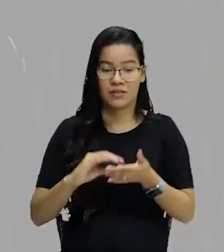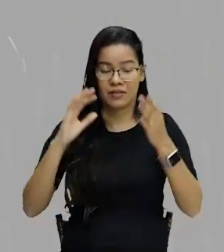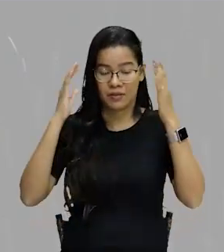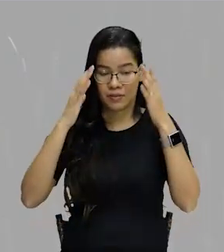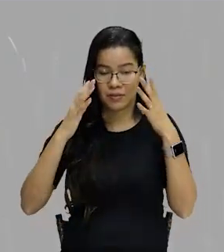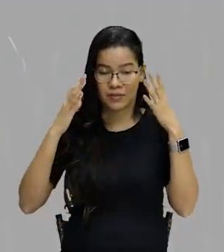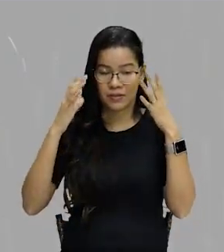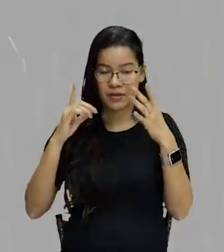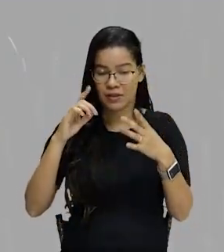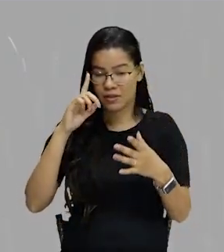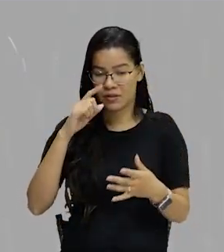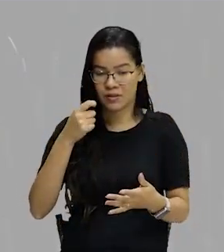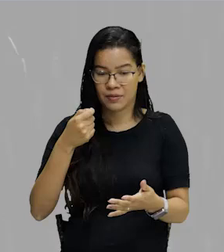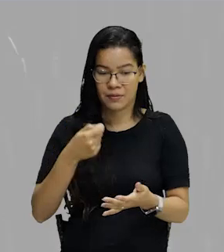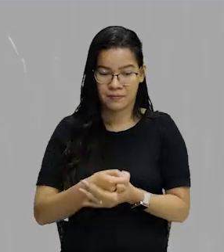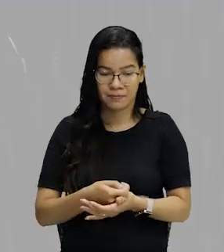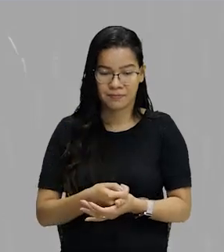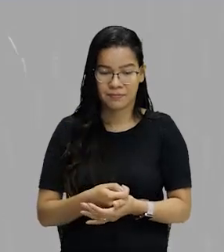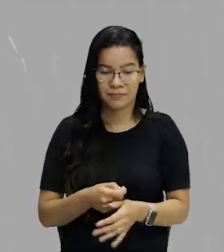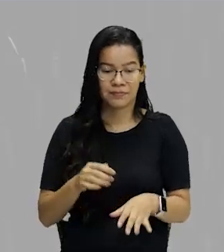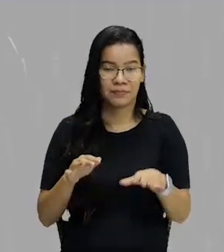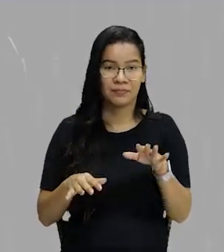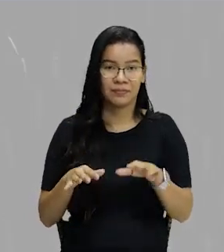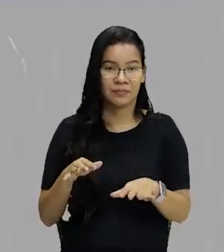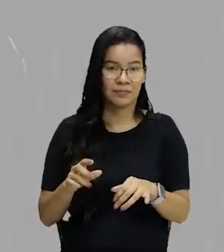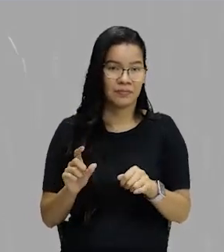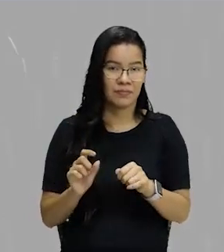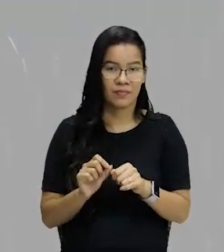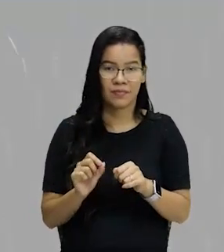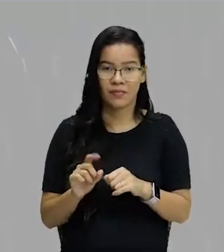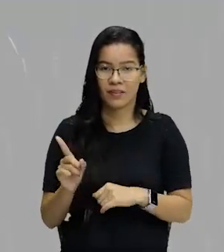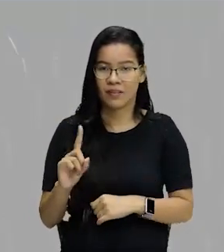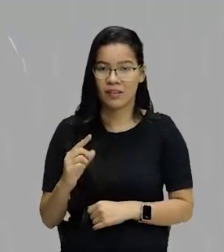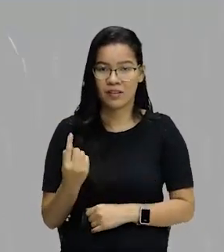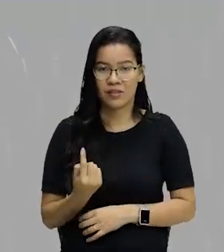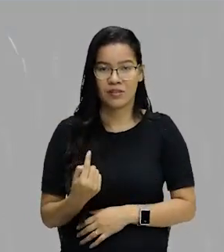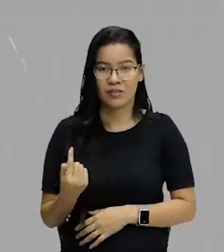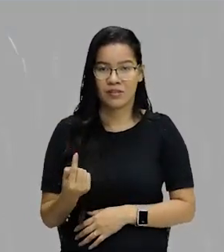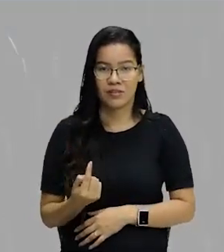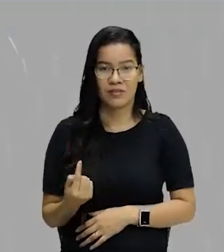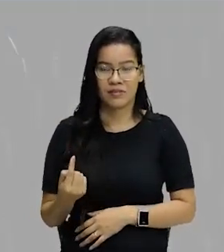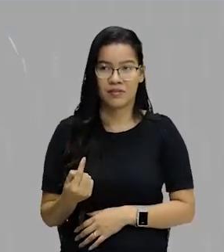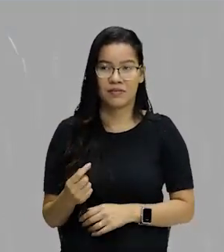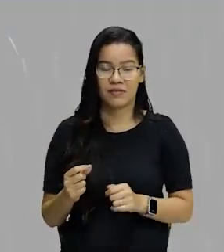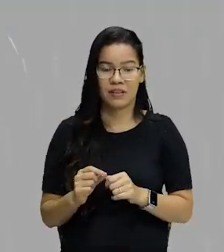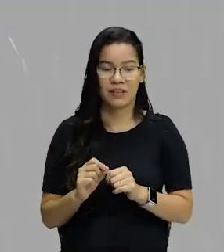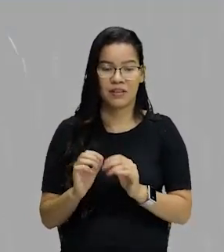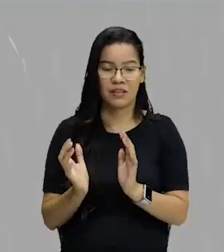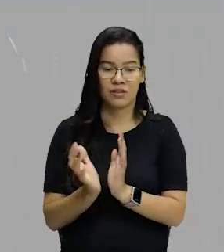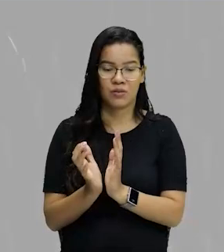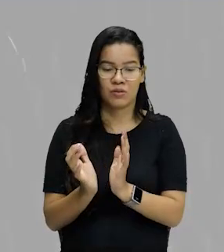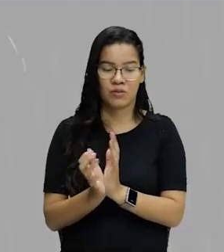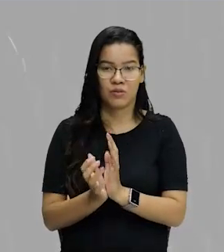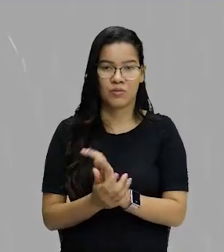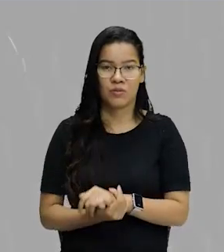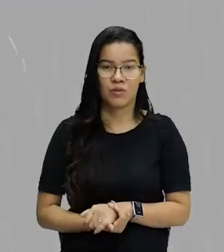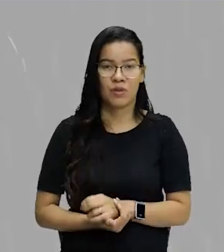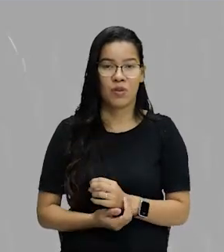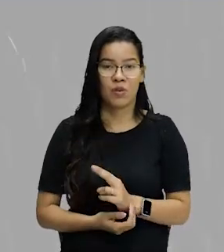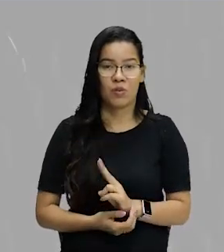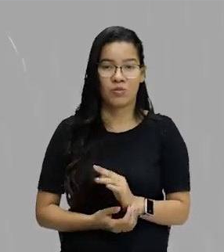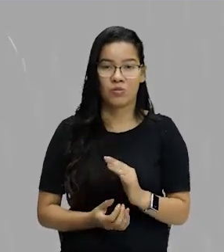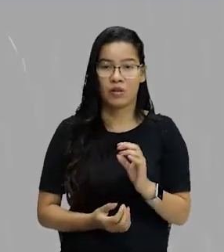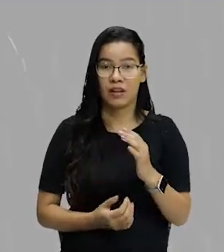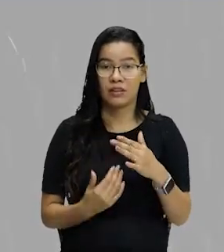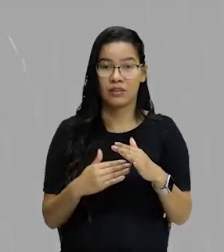obrigatório. Geralmente o atleta ele não faz esse tipo de escalada sozinho. Ele faz ali em grupos, ou no mínimo